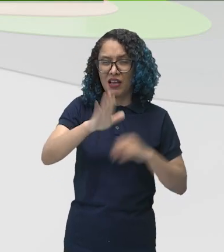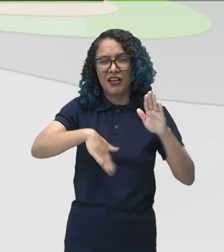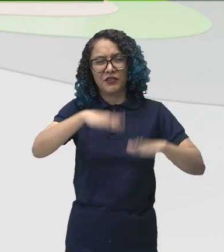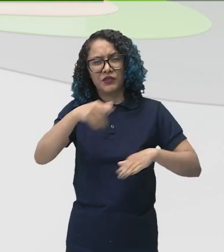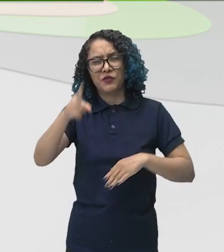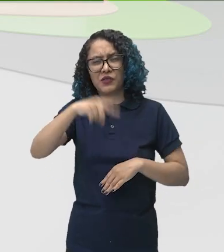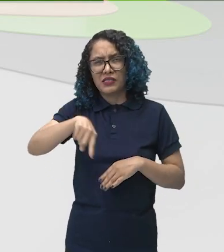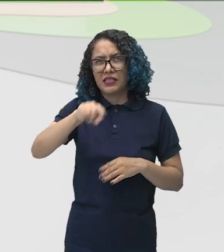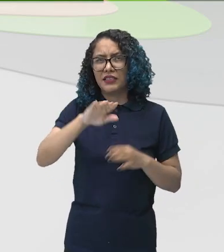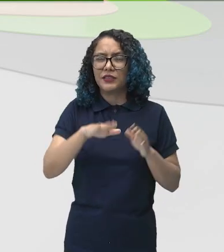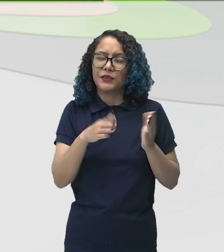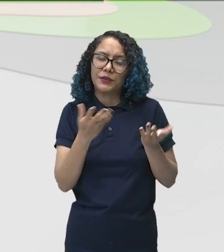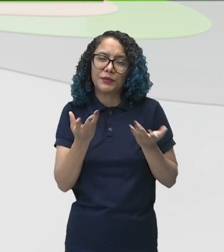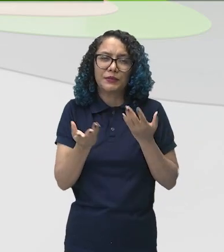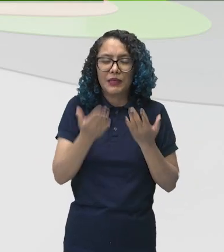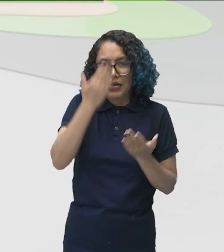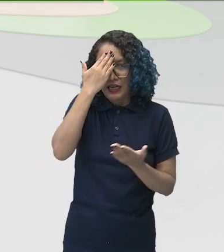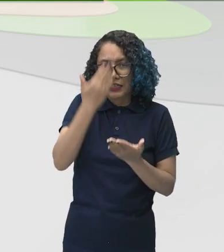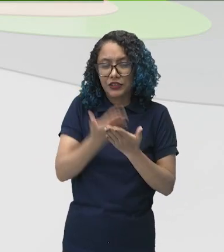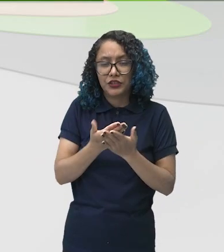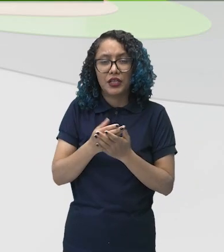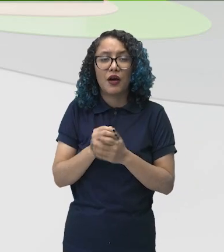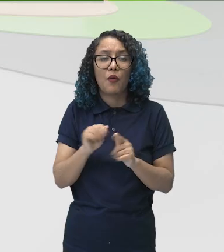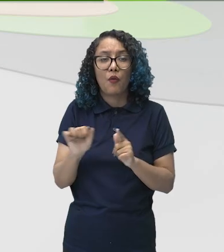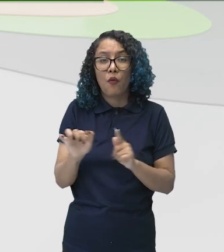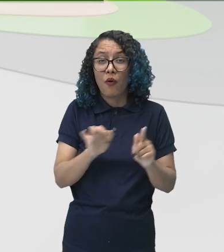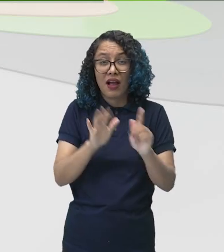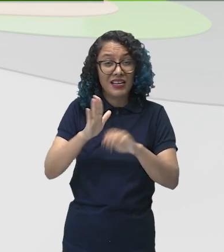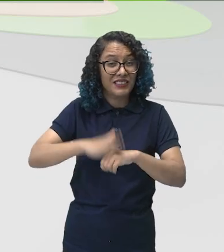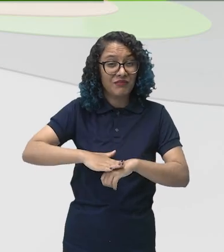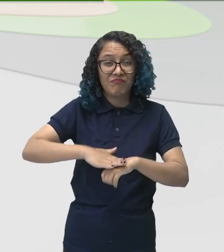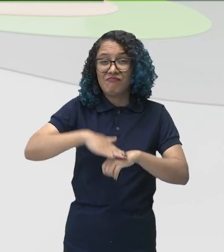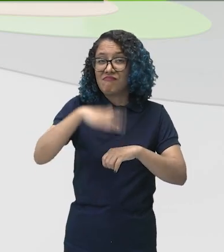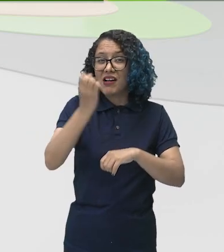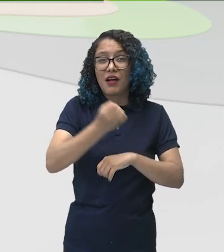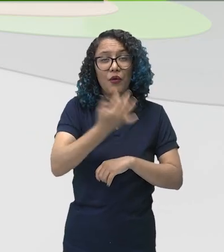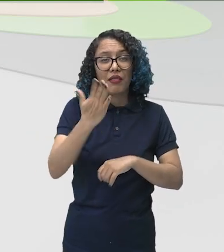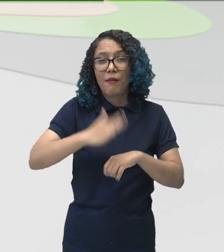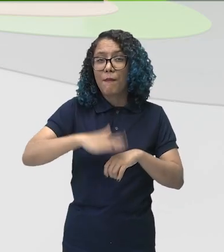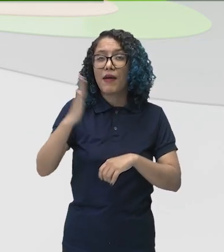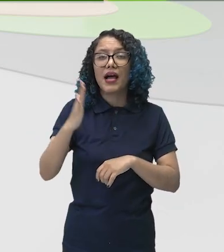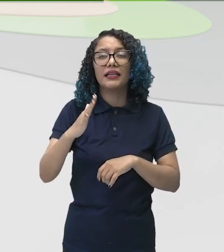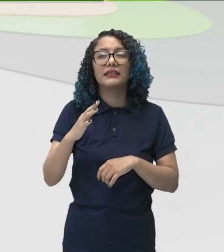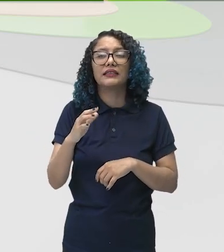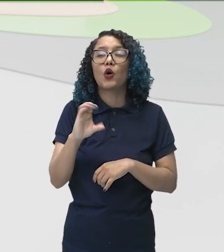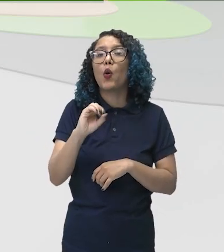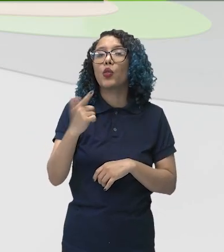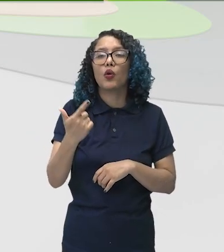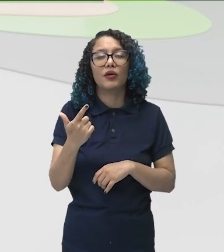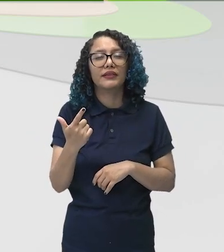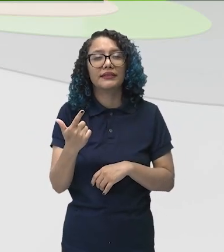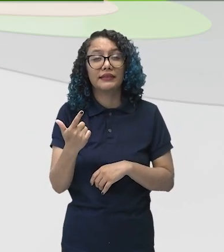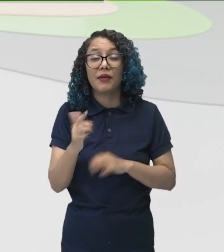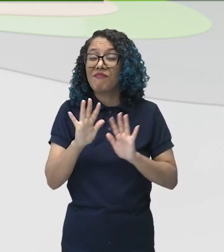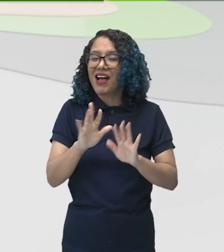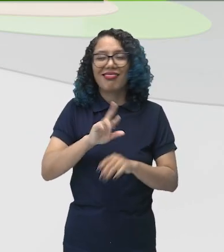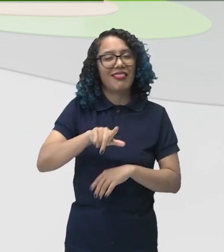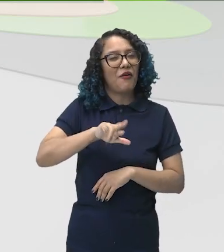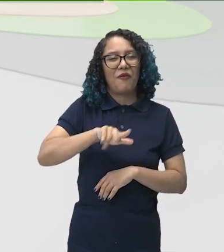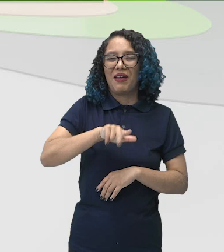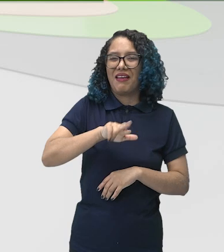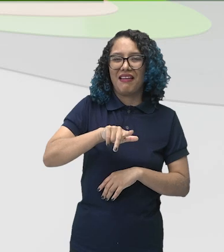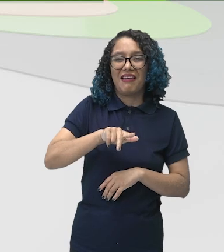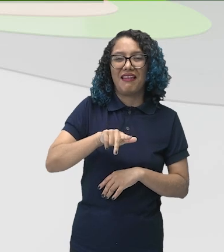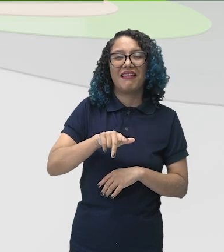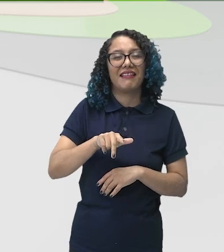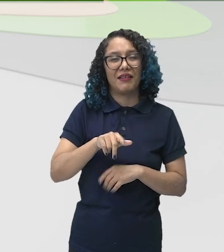podem acreditar que o maior gás presente na nossa atmosfera é o oxigênio, mas a partir da aula de hoje, vocês já vão saber